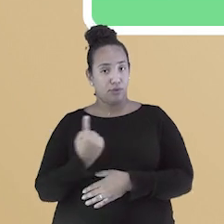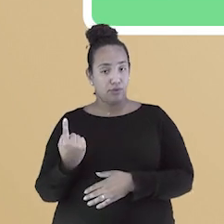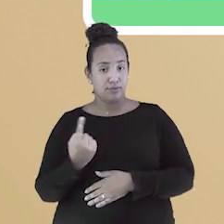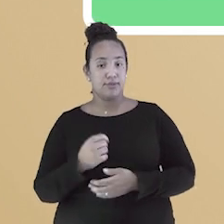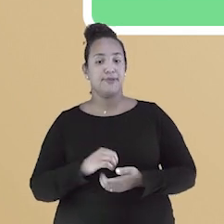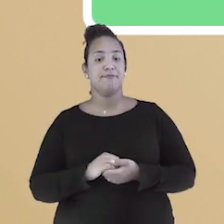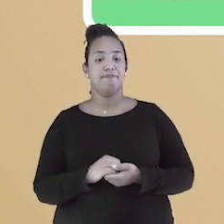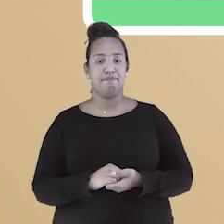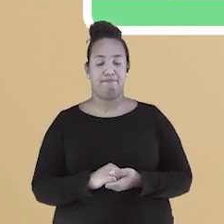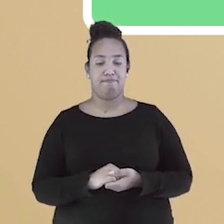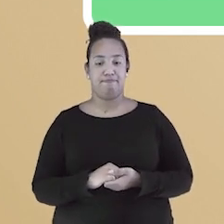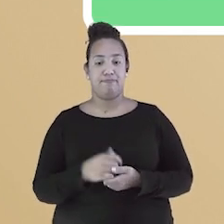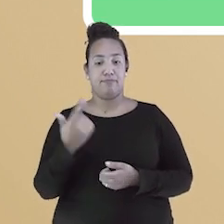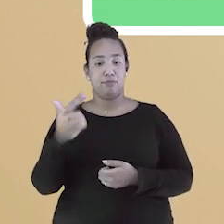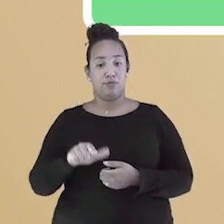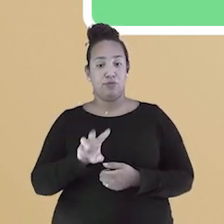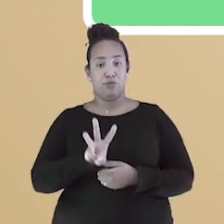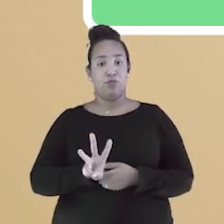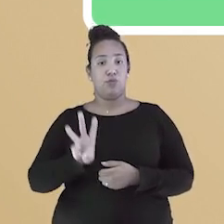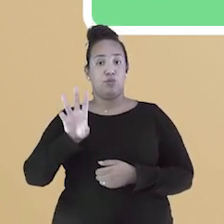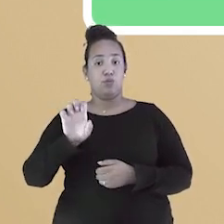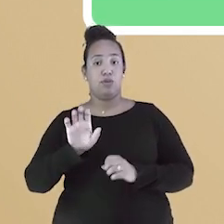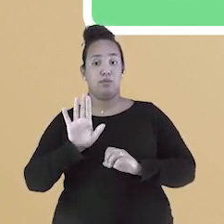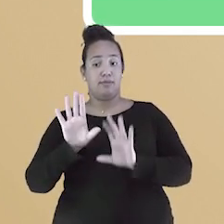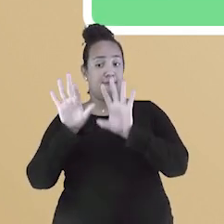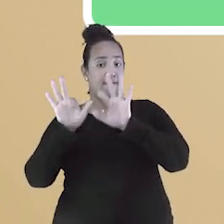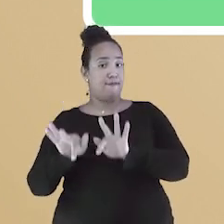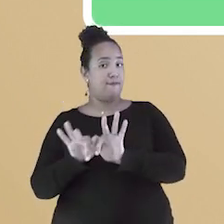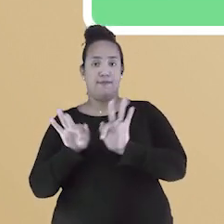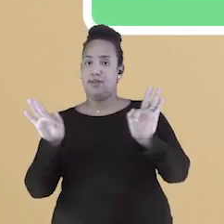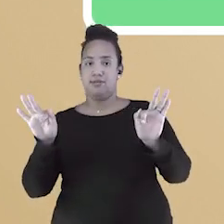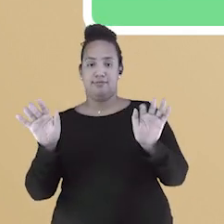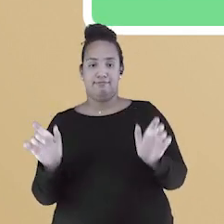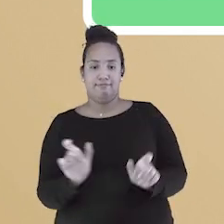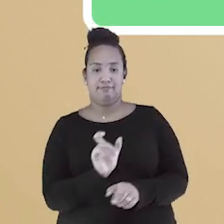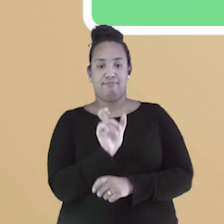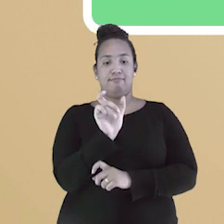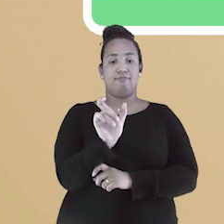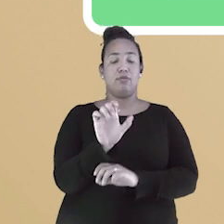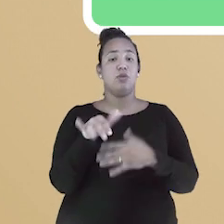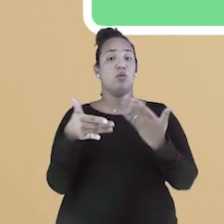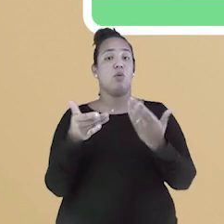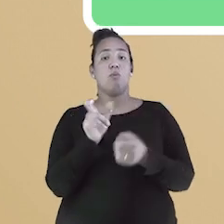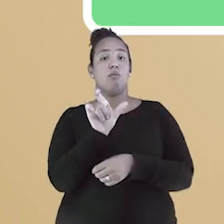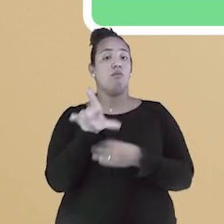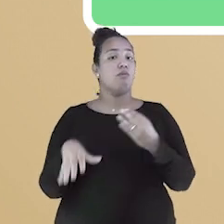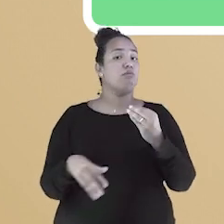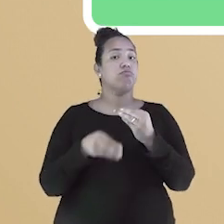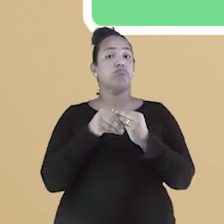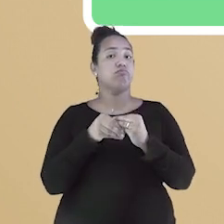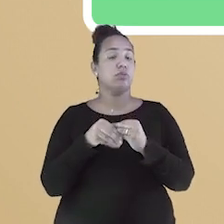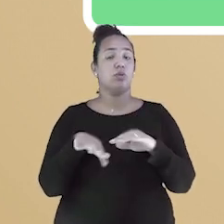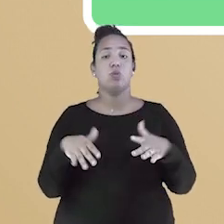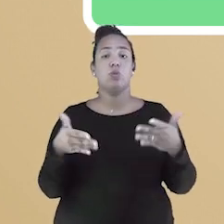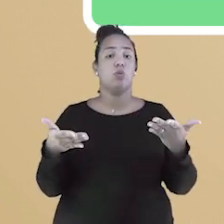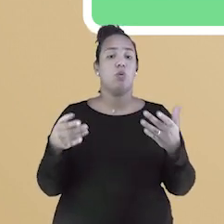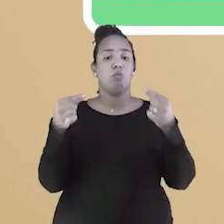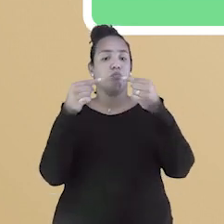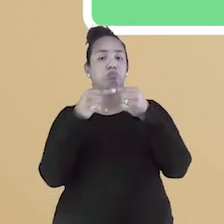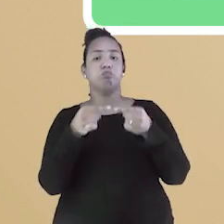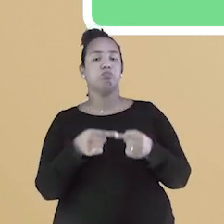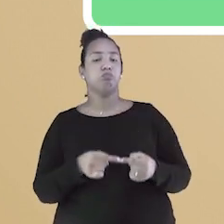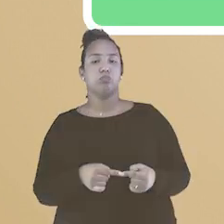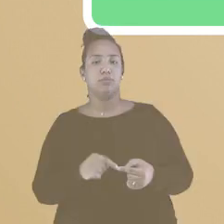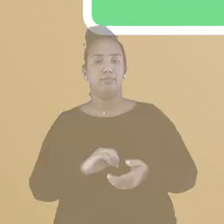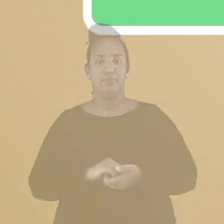Novamente o we, mas agora no meio da frase. Those are bikes. Qual o adjetivo possessivo